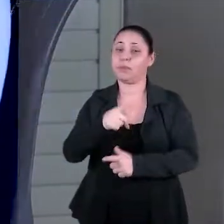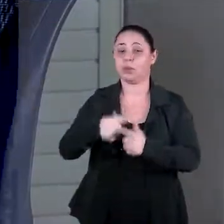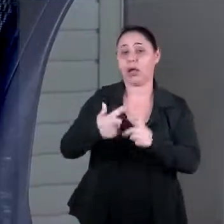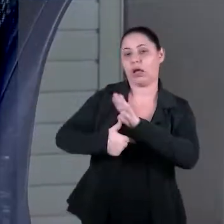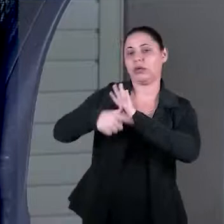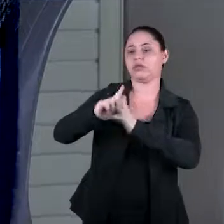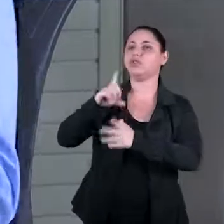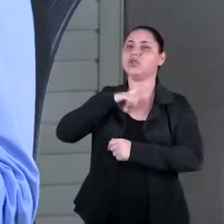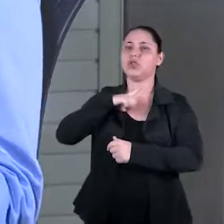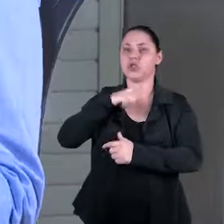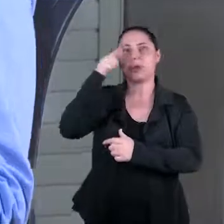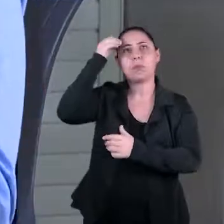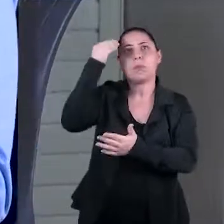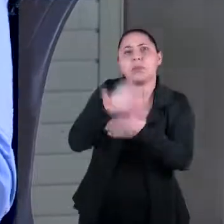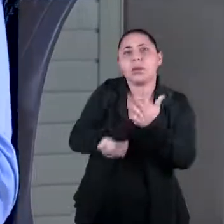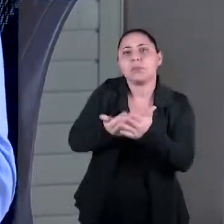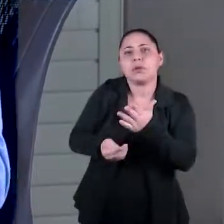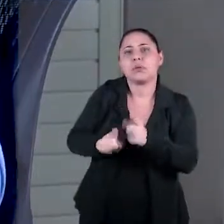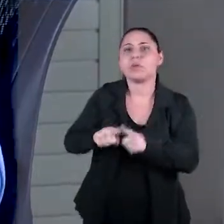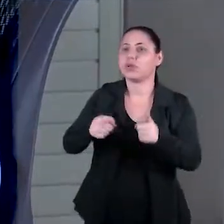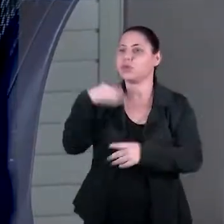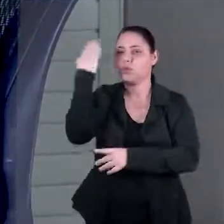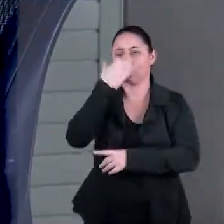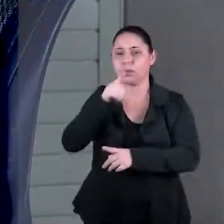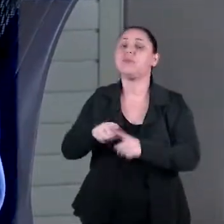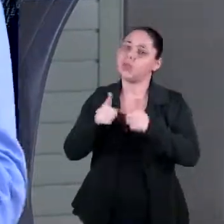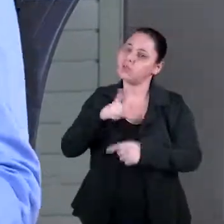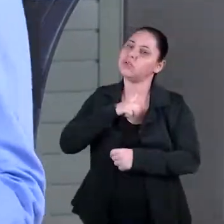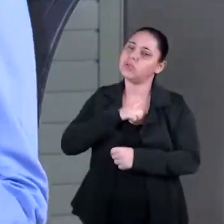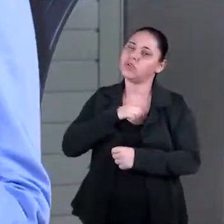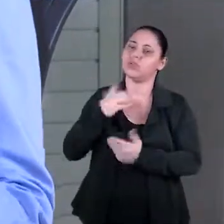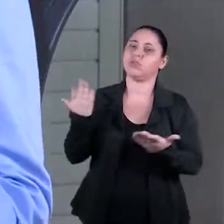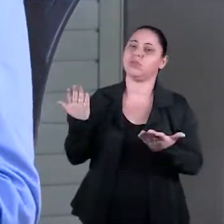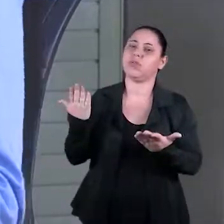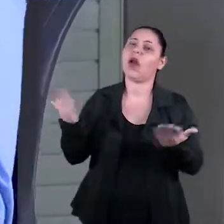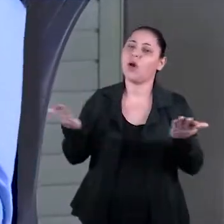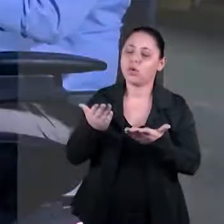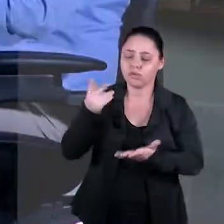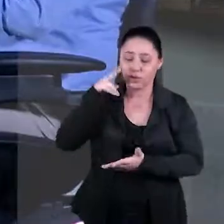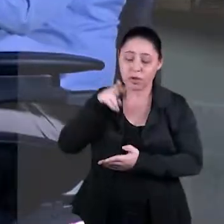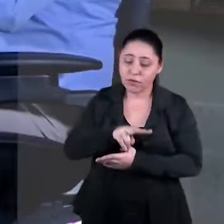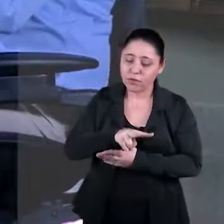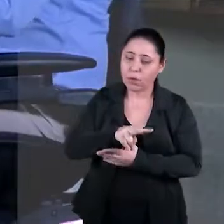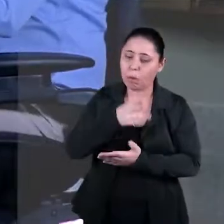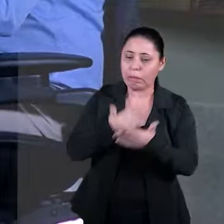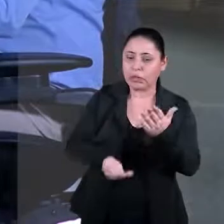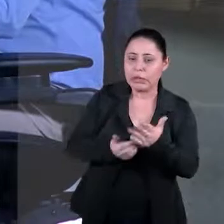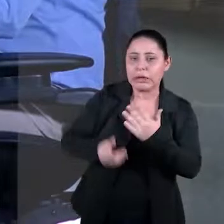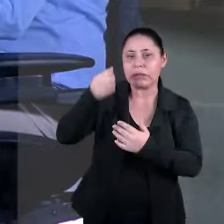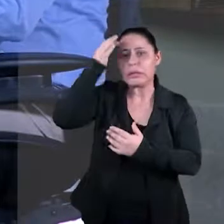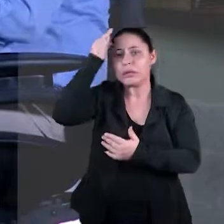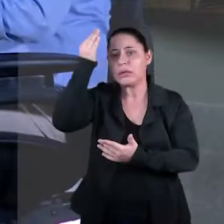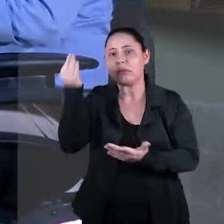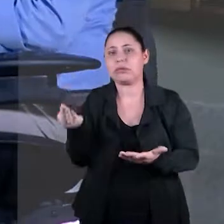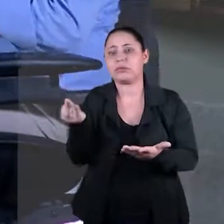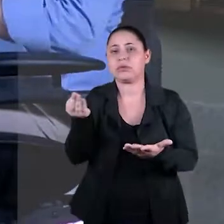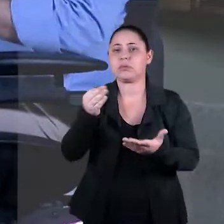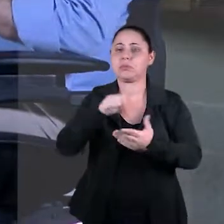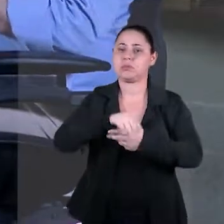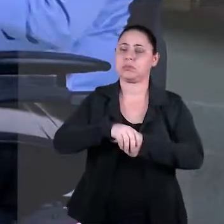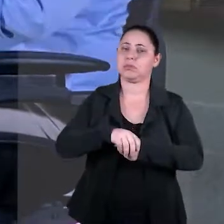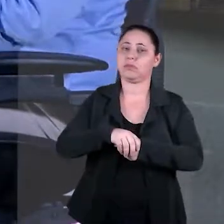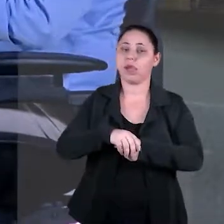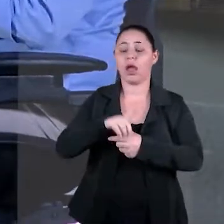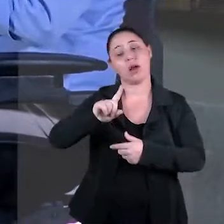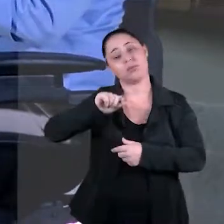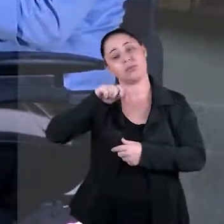Porque anteriormente você tinha uma queda, mas não via. Apesar de você não ver, você tinha uma queda. A partir de agora você está vendo o cabelo cair. Isso já é um